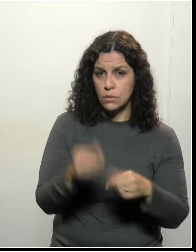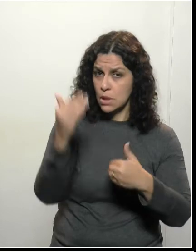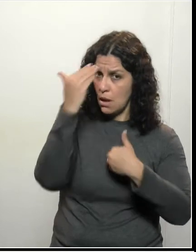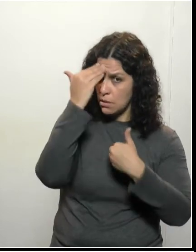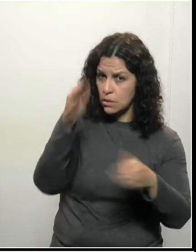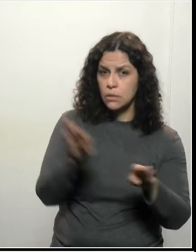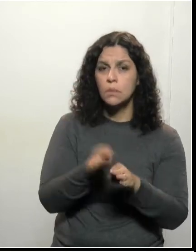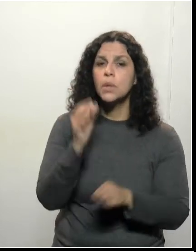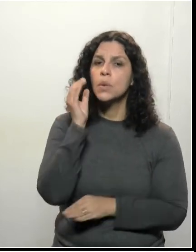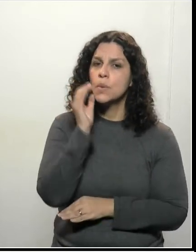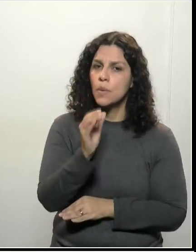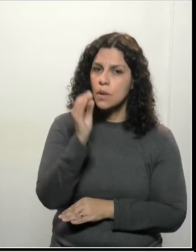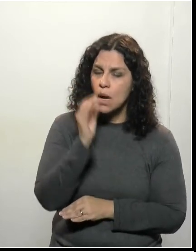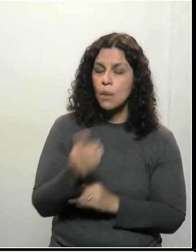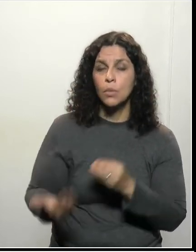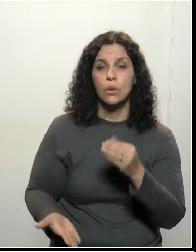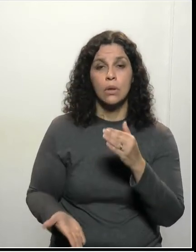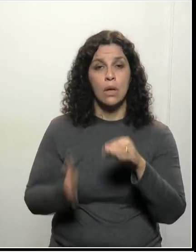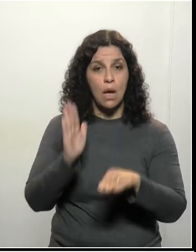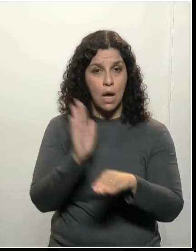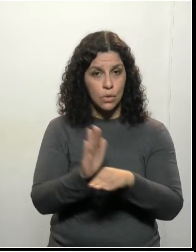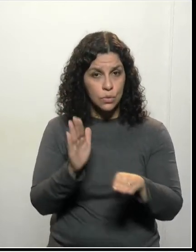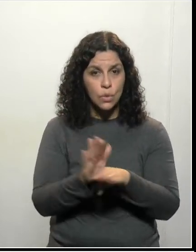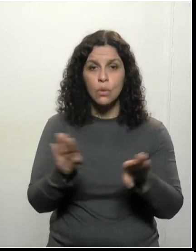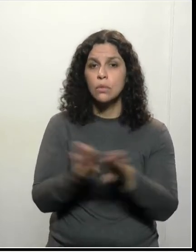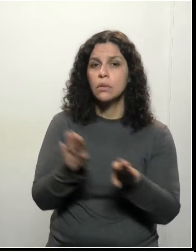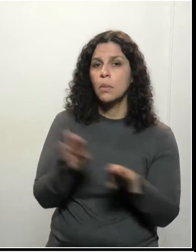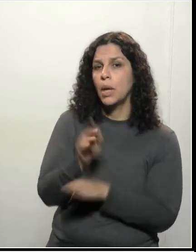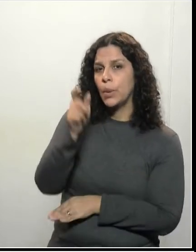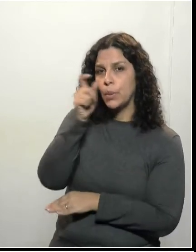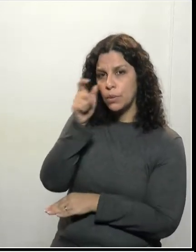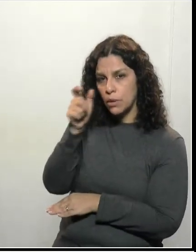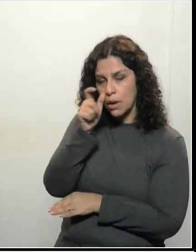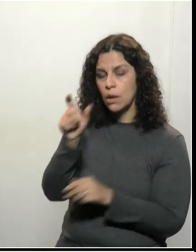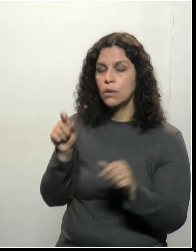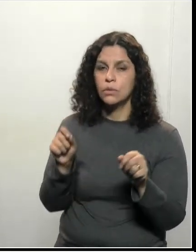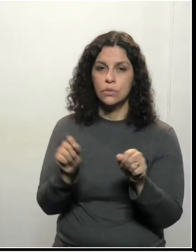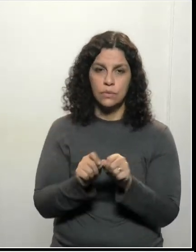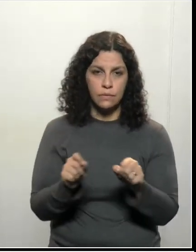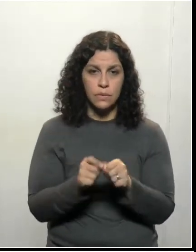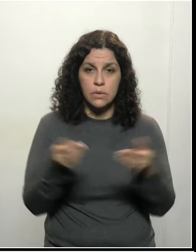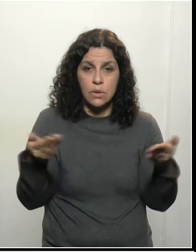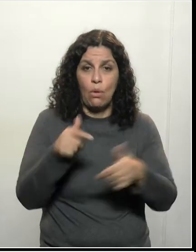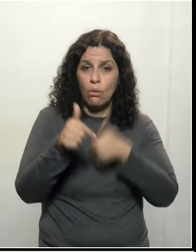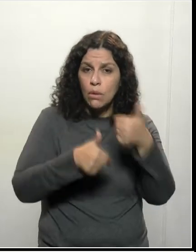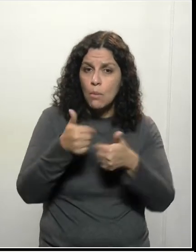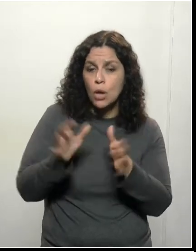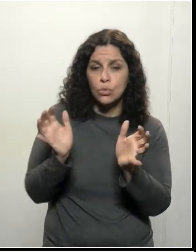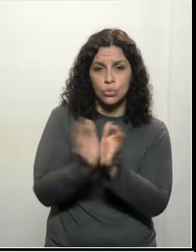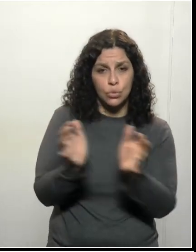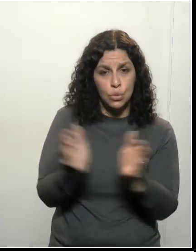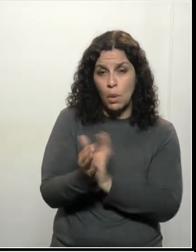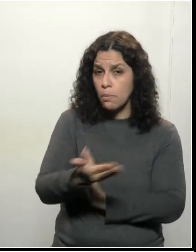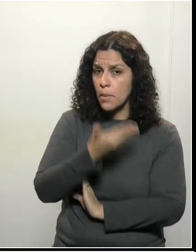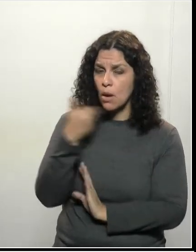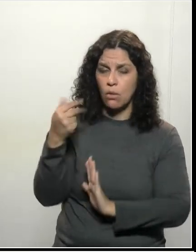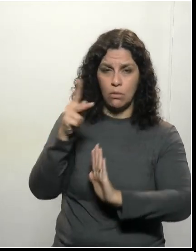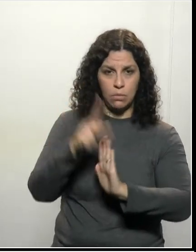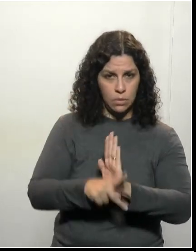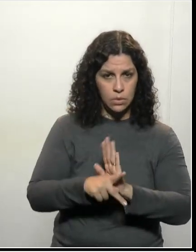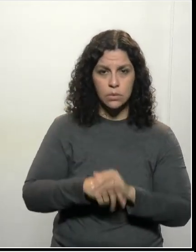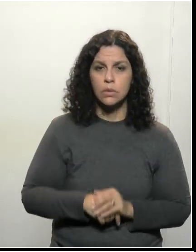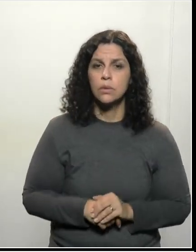do Carmo e a contribuição final do deputado Nelson Justus, que eu acho que foi um trabalho coletivo que melhorou o